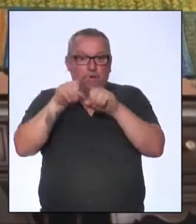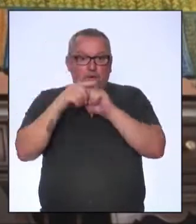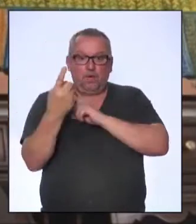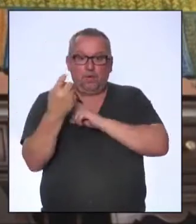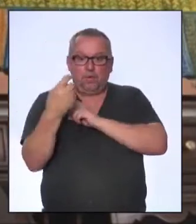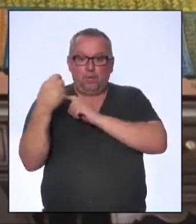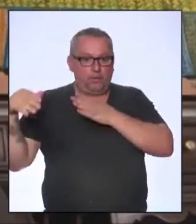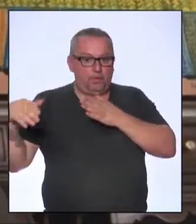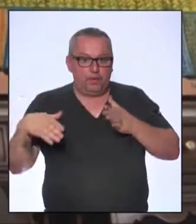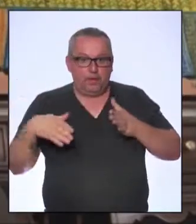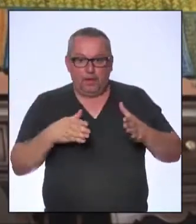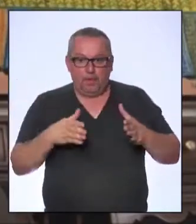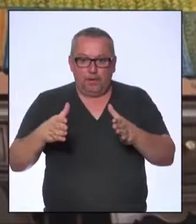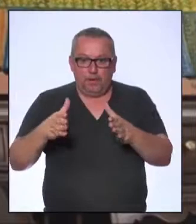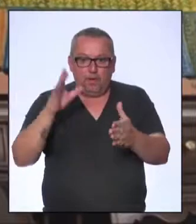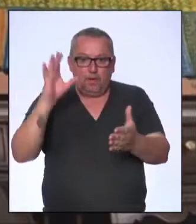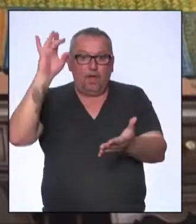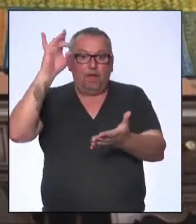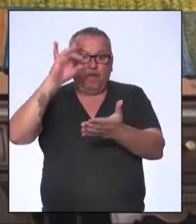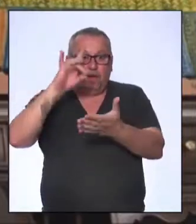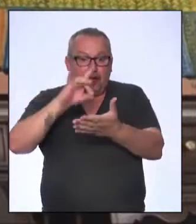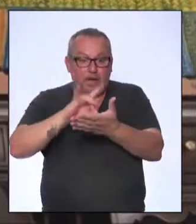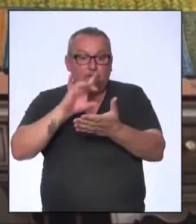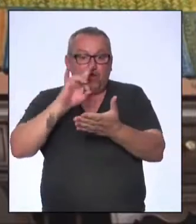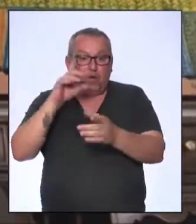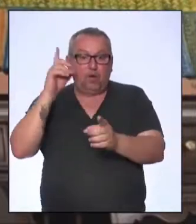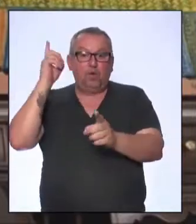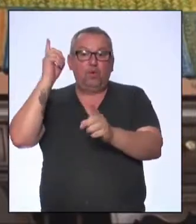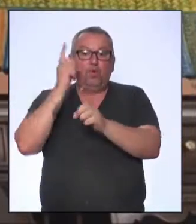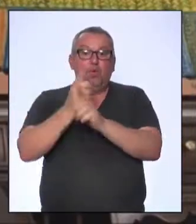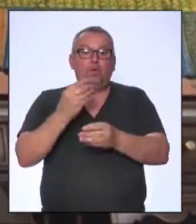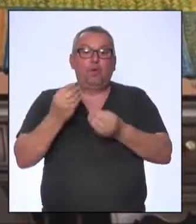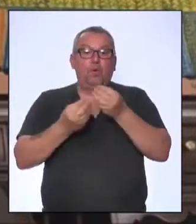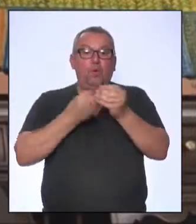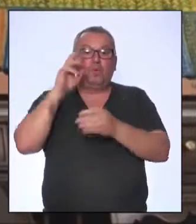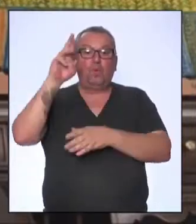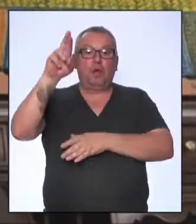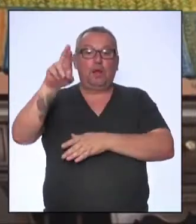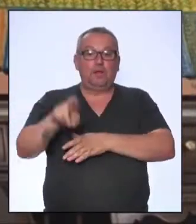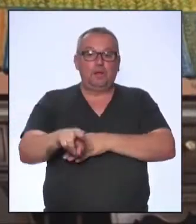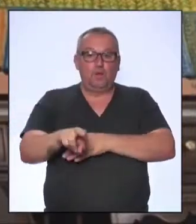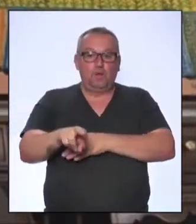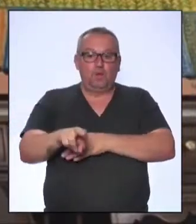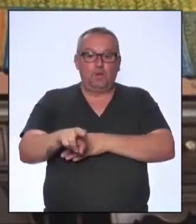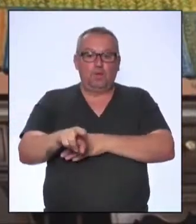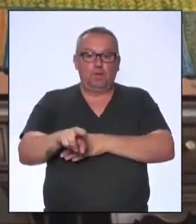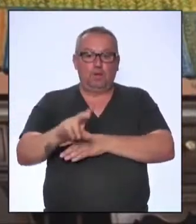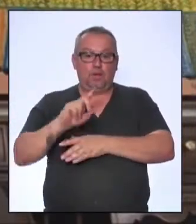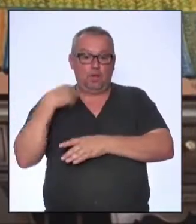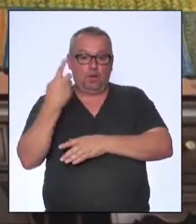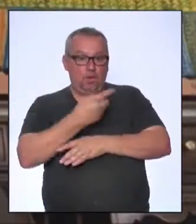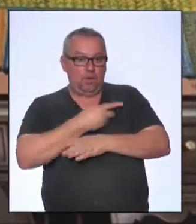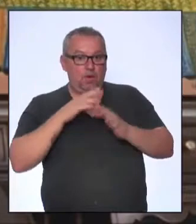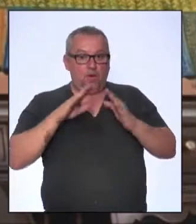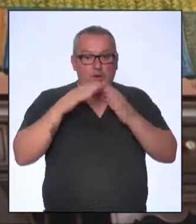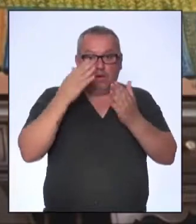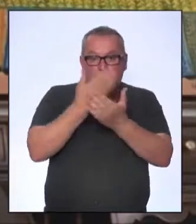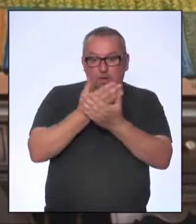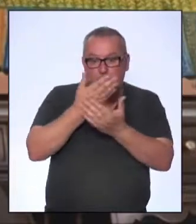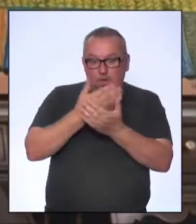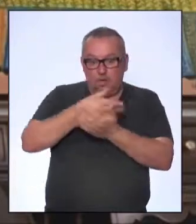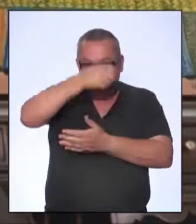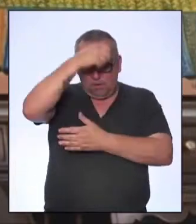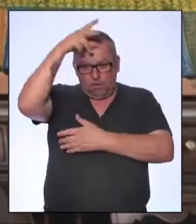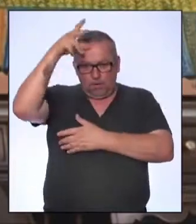caminho. A verdade só será encontrada através da razão. Então, a nossa escola pública,